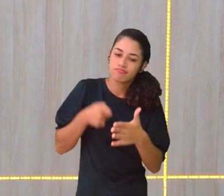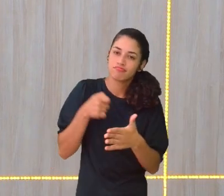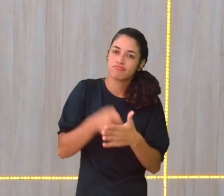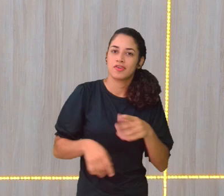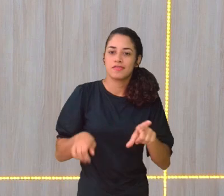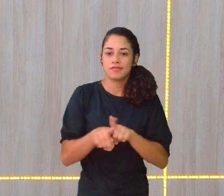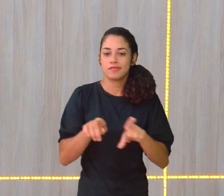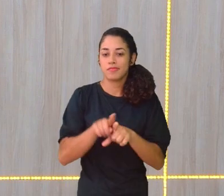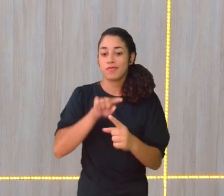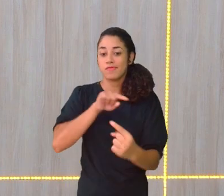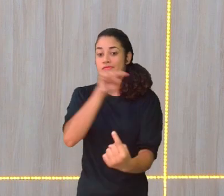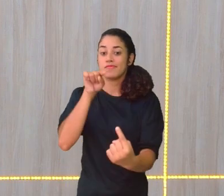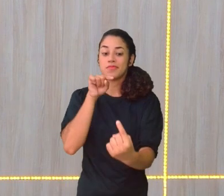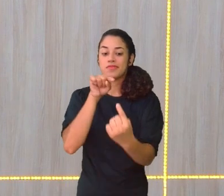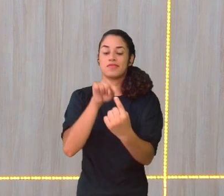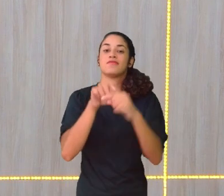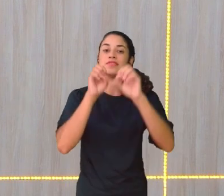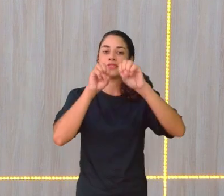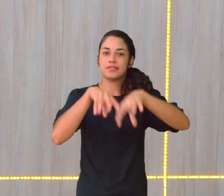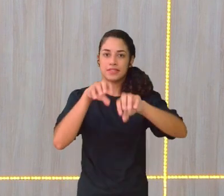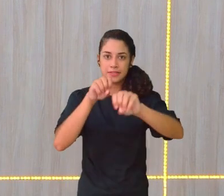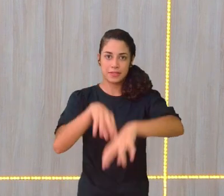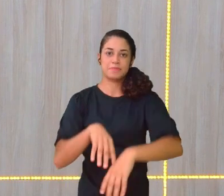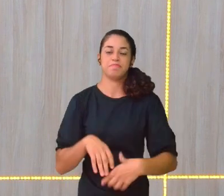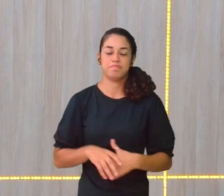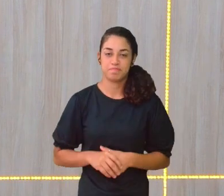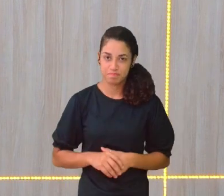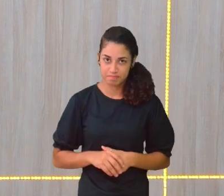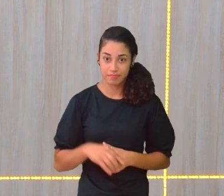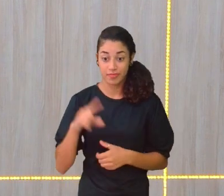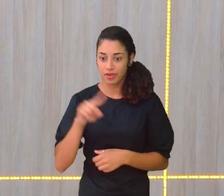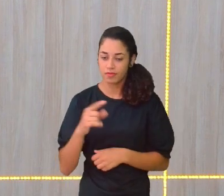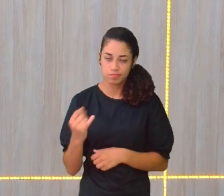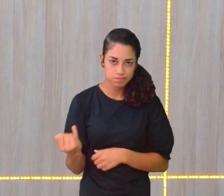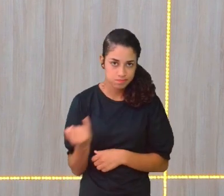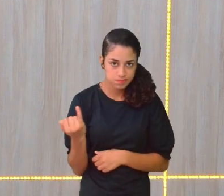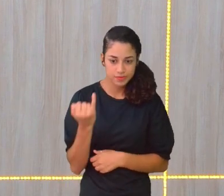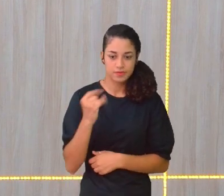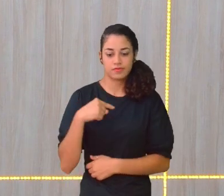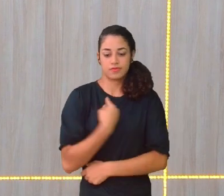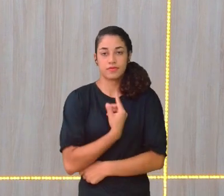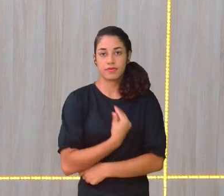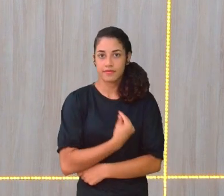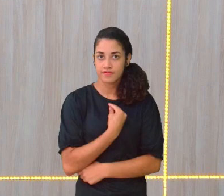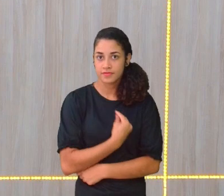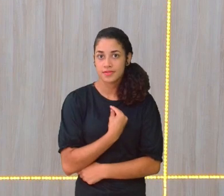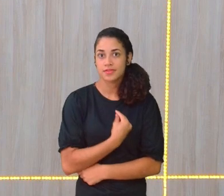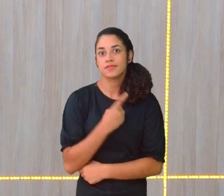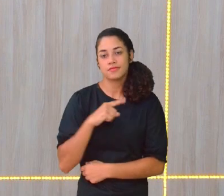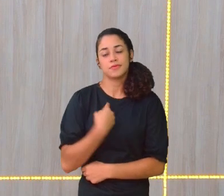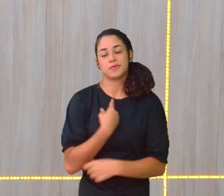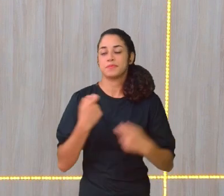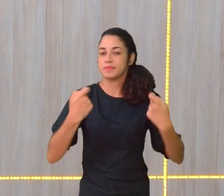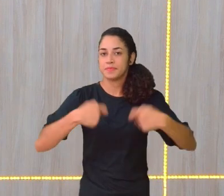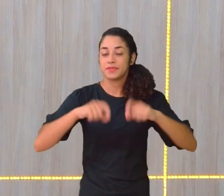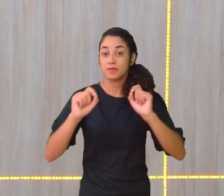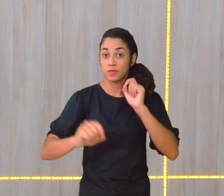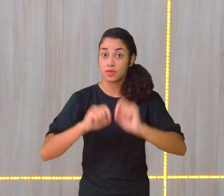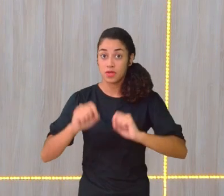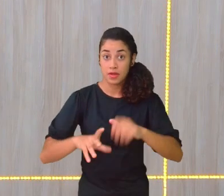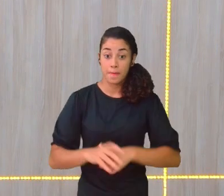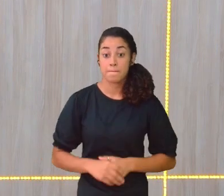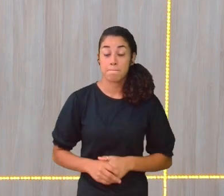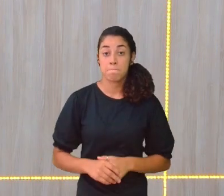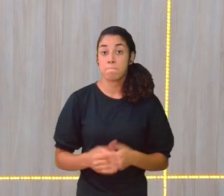neste objetivo, A educação, ela é muito importante na nossa vida e temos que estar o